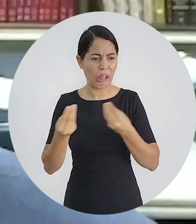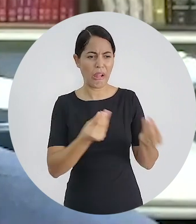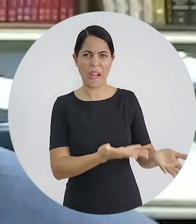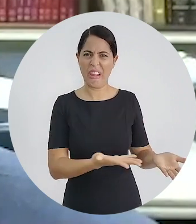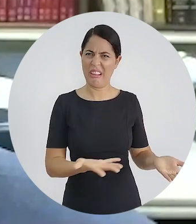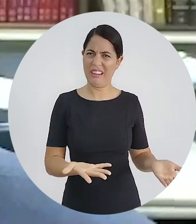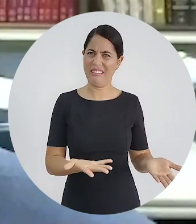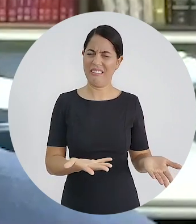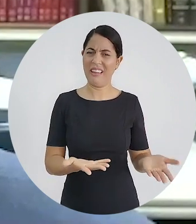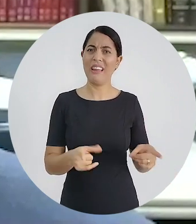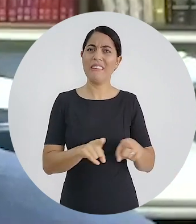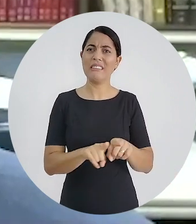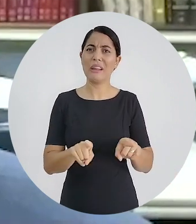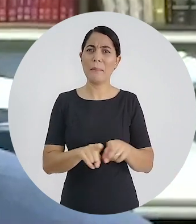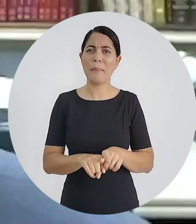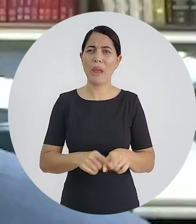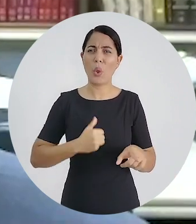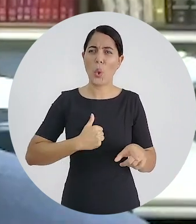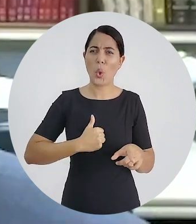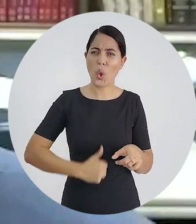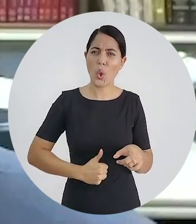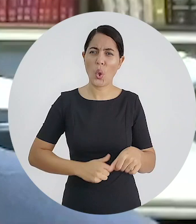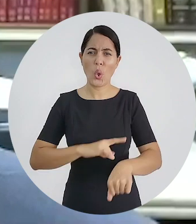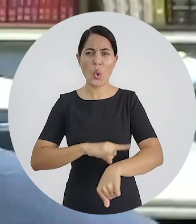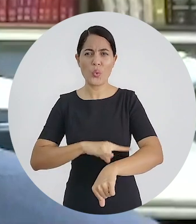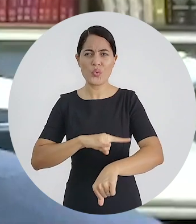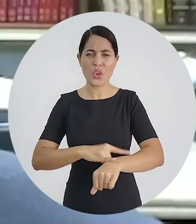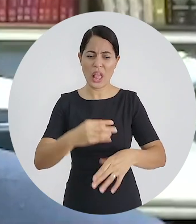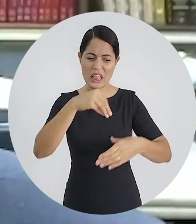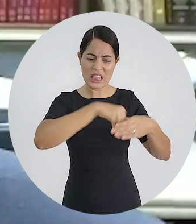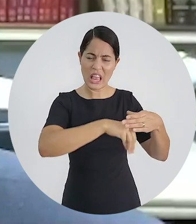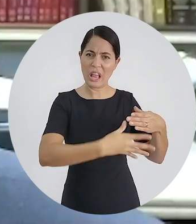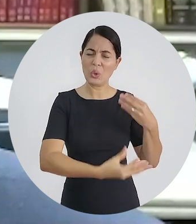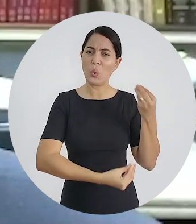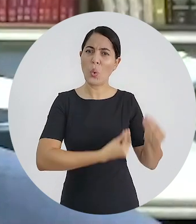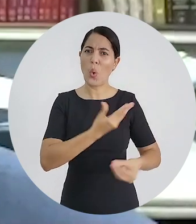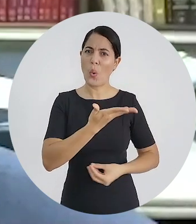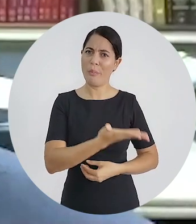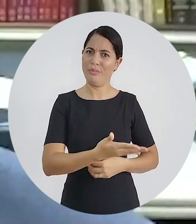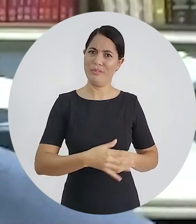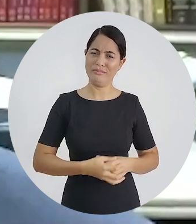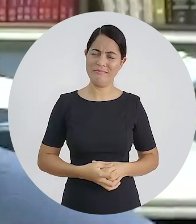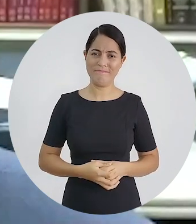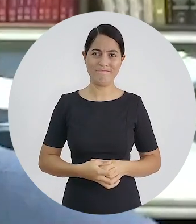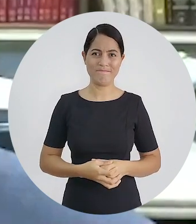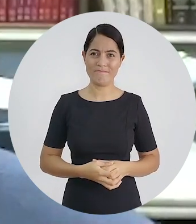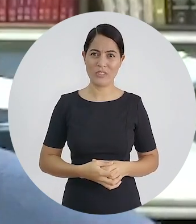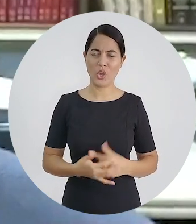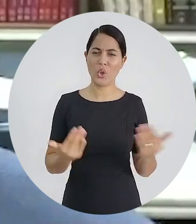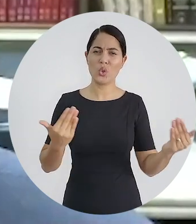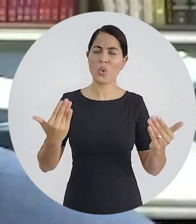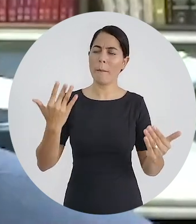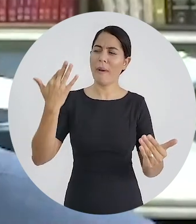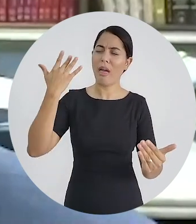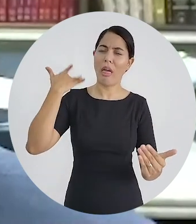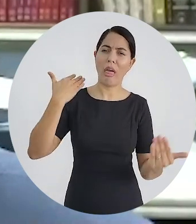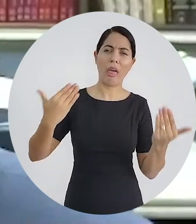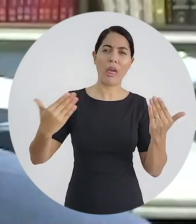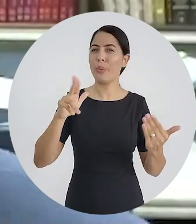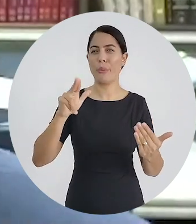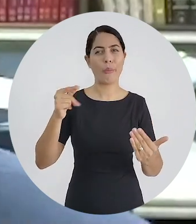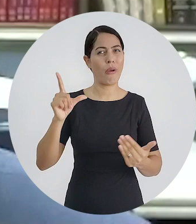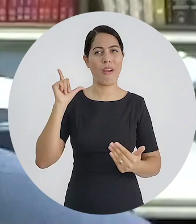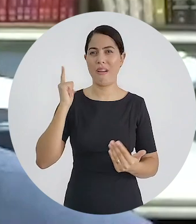suas necessidades fisiológicas dentro do recipiente daquele. Nas piores masmorras que se tem notícia, até das ditaduras, nunca se viu algo